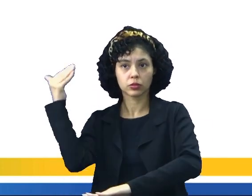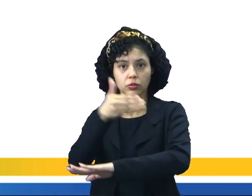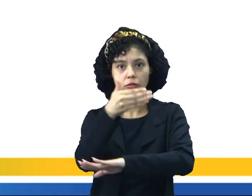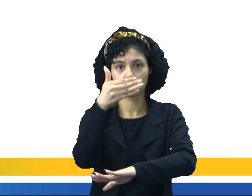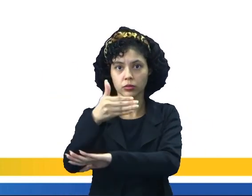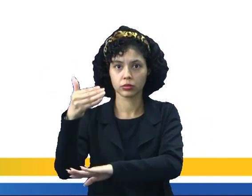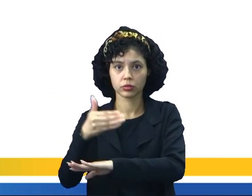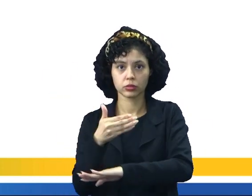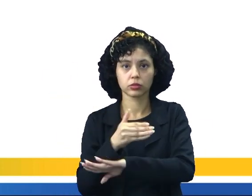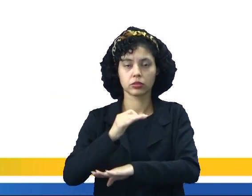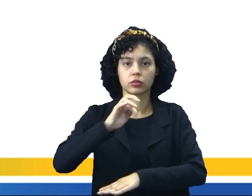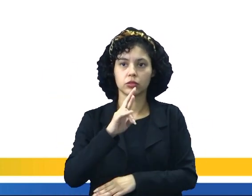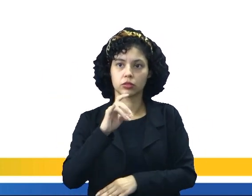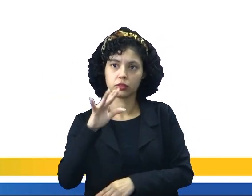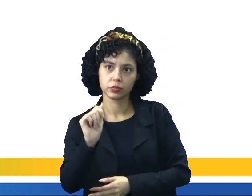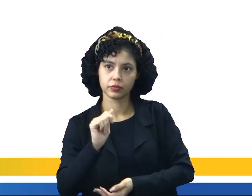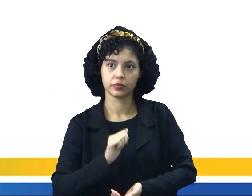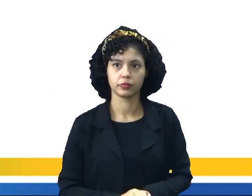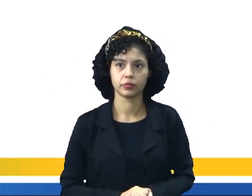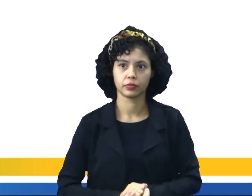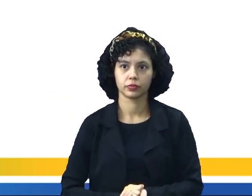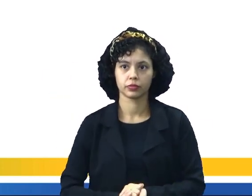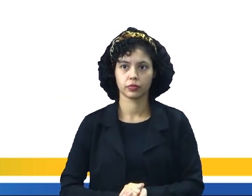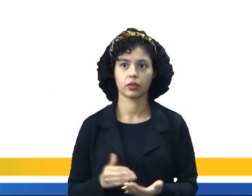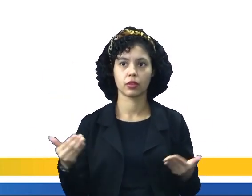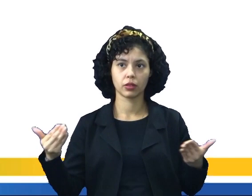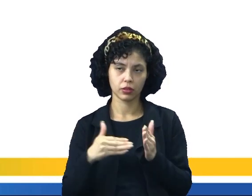por milhares de turistas anualmente até hoje.